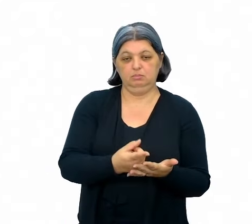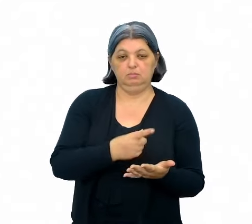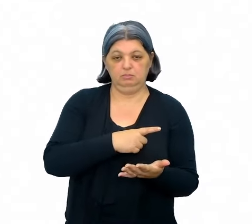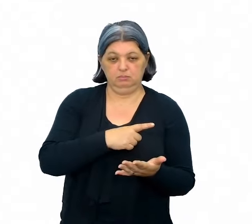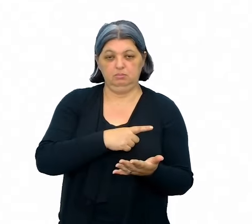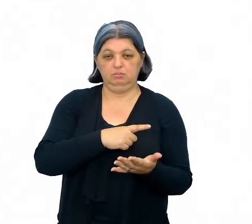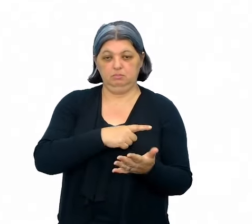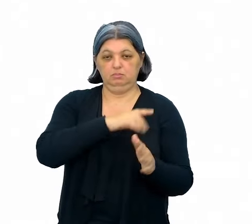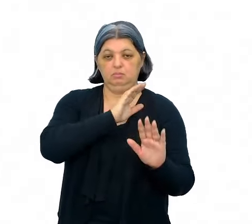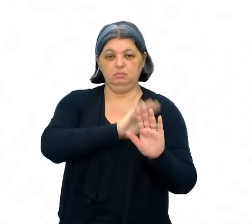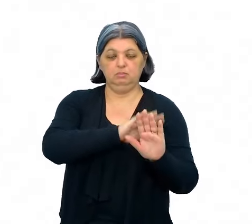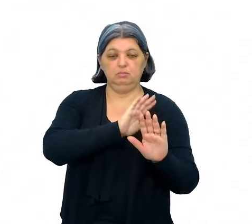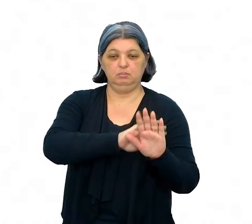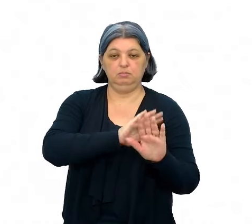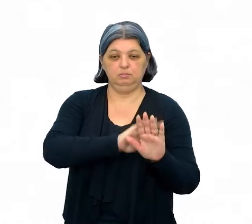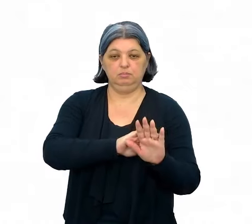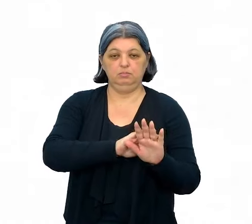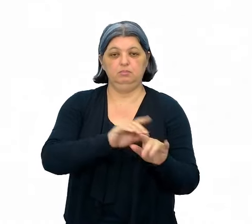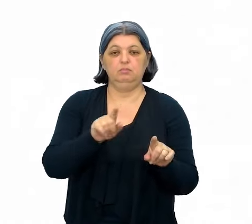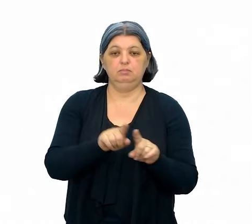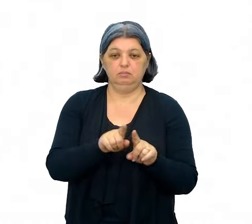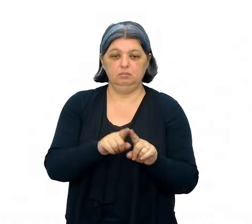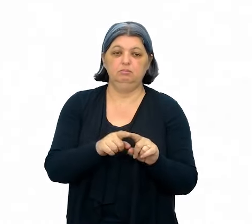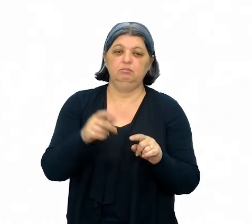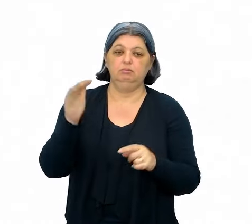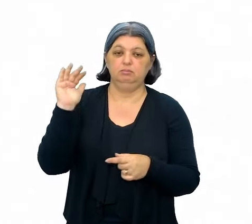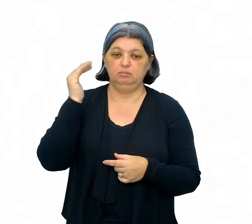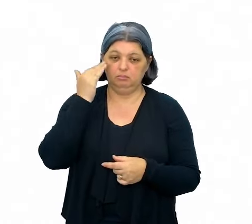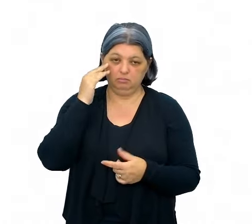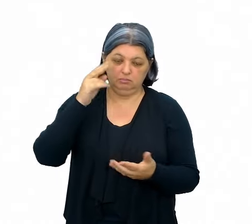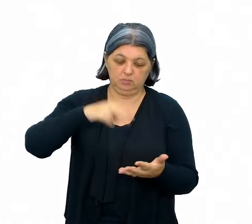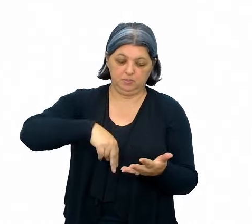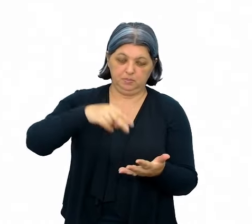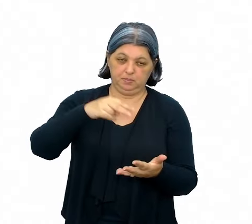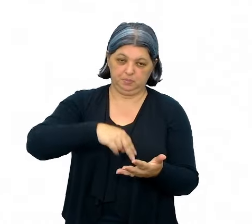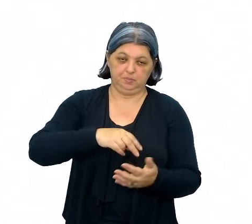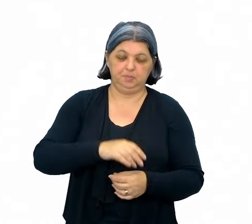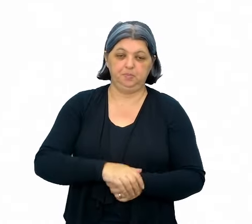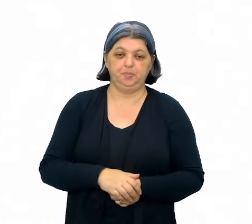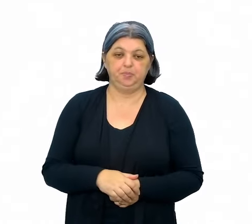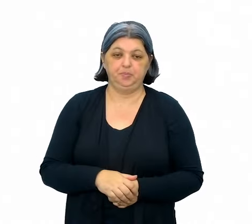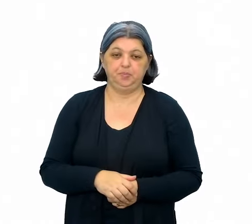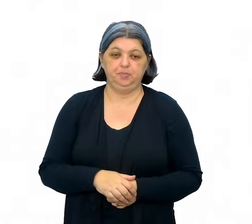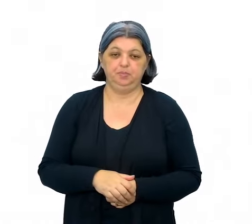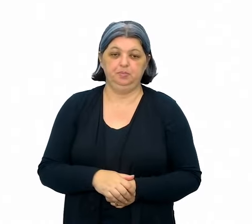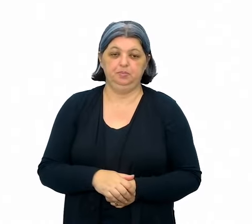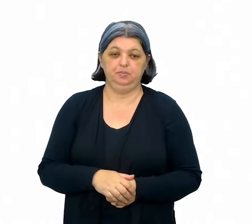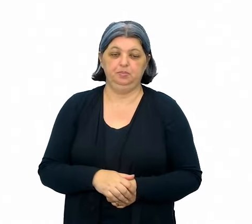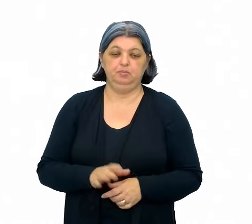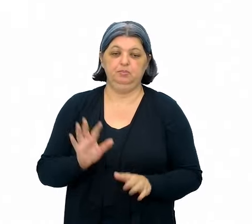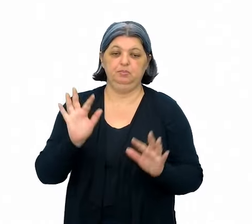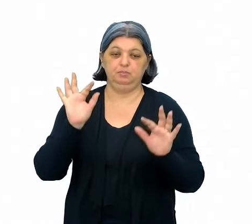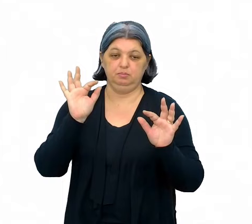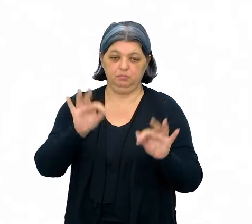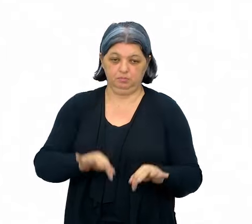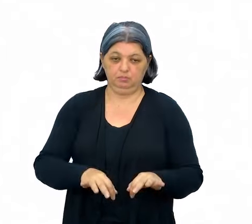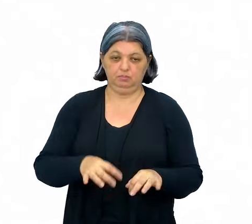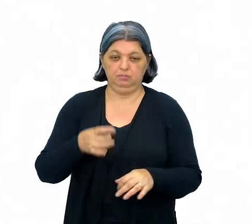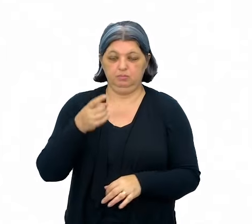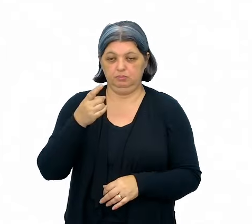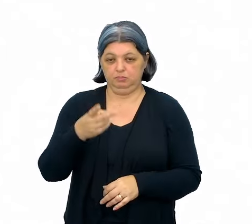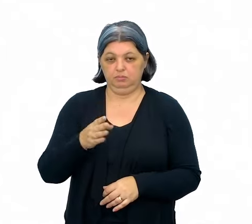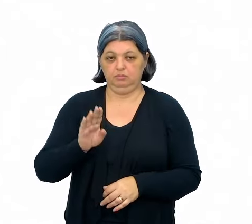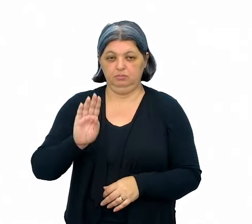também contribui para a compreensão leitora e Por fim, a habilidade